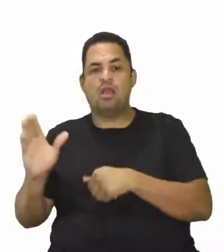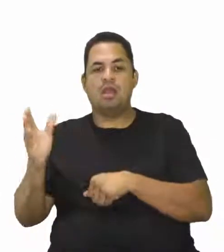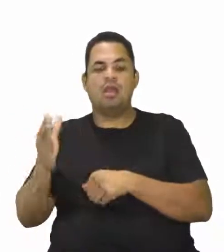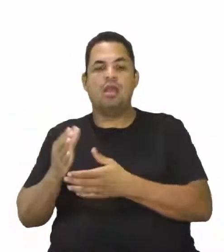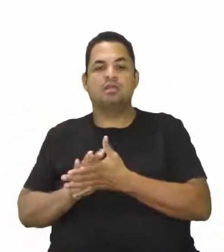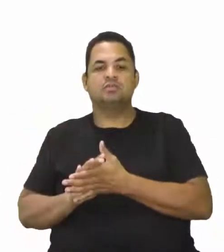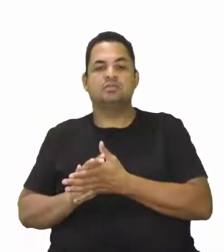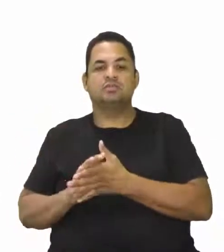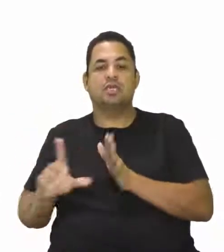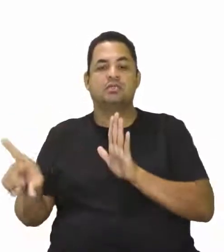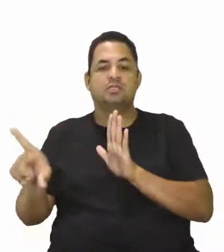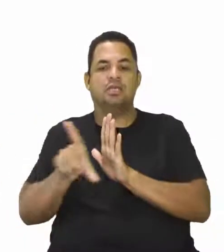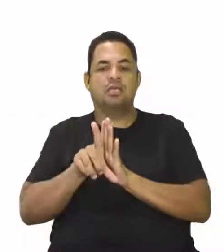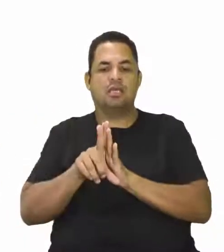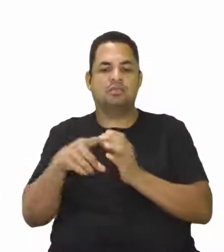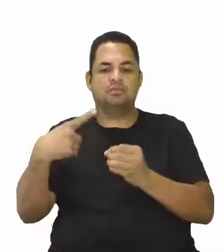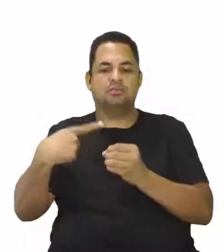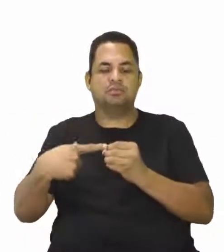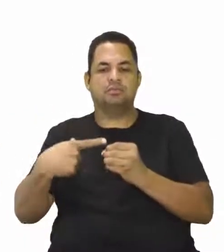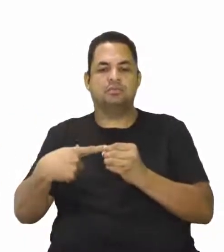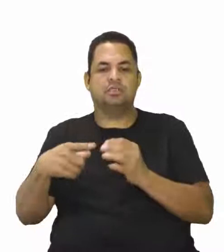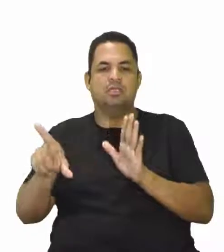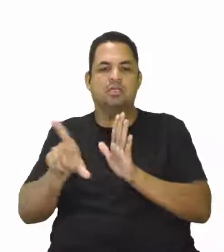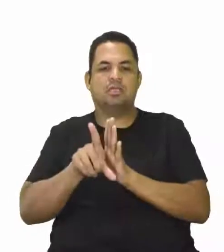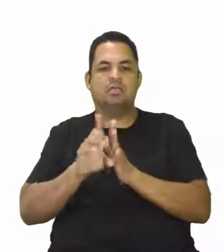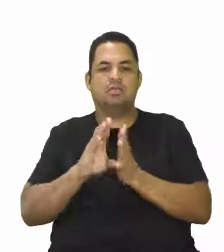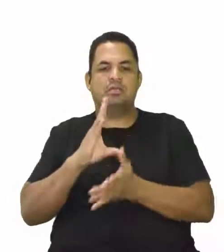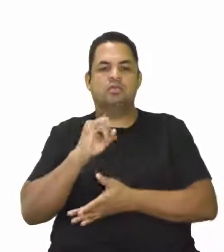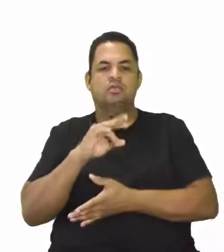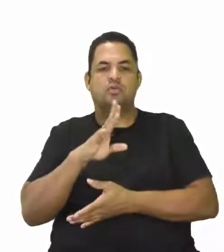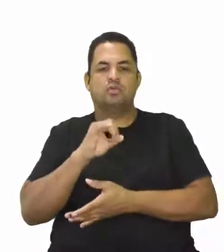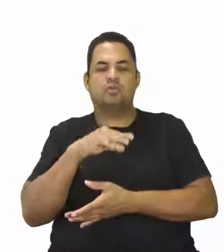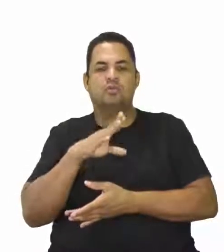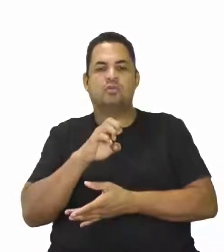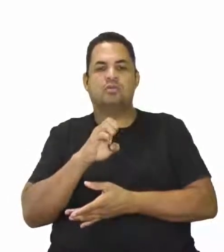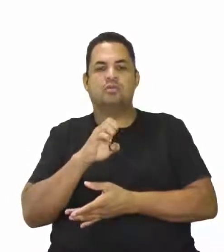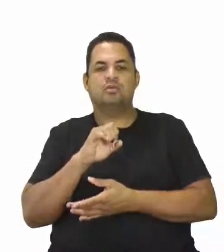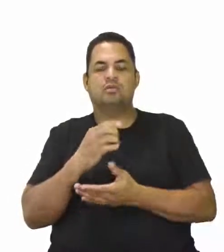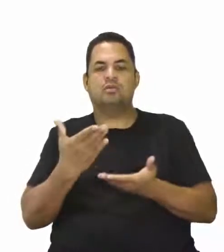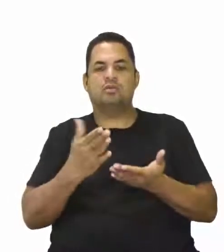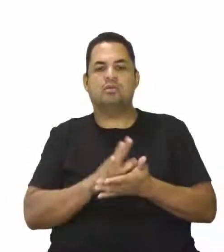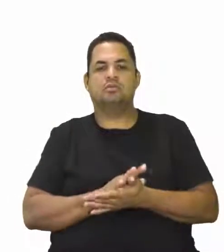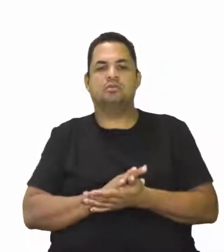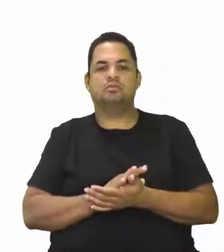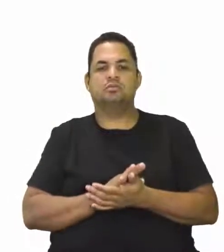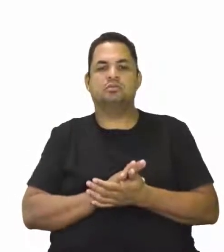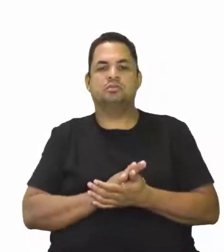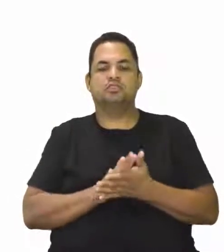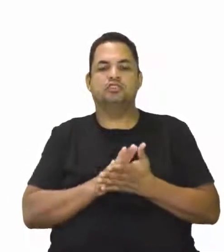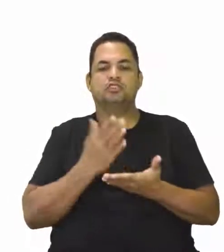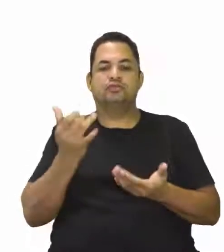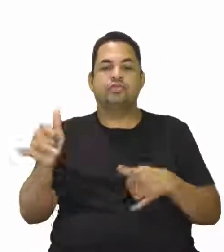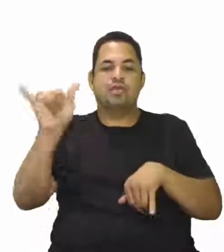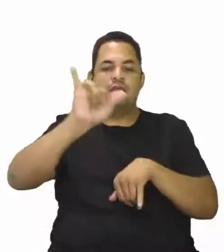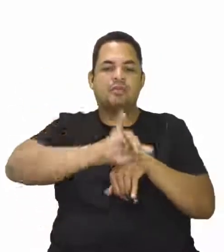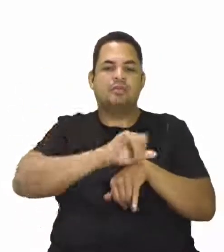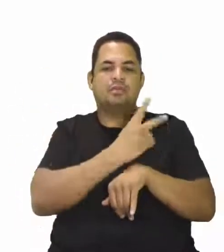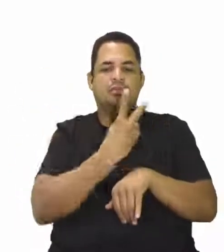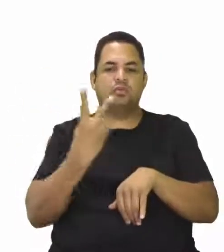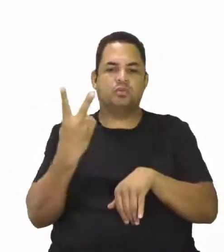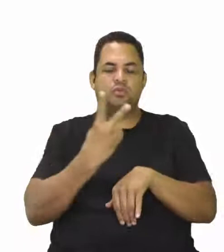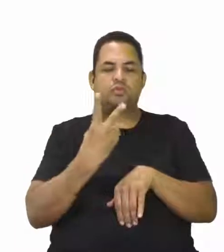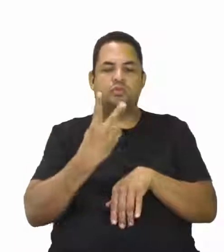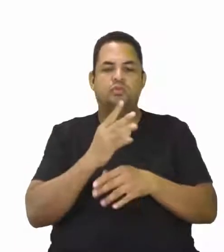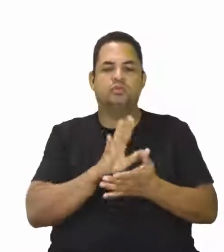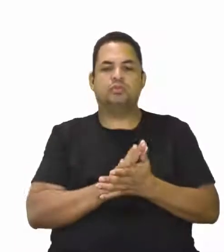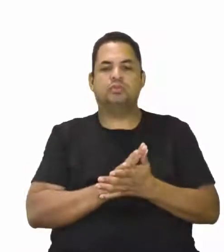Sucre. Não sei se vocês sabem disso, mas lá eles dividem a capital do país em duas, né? São duas